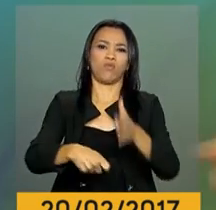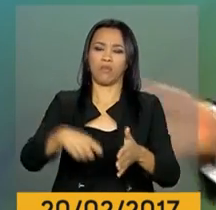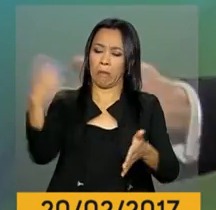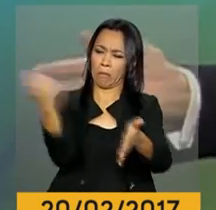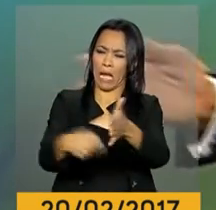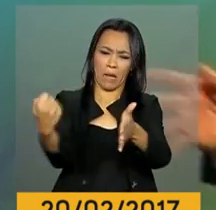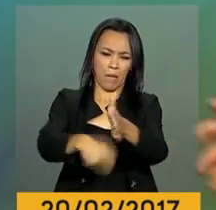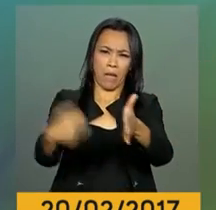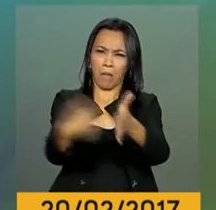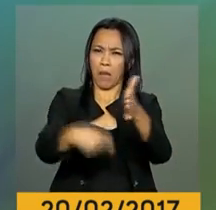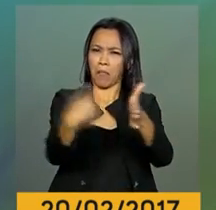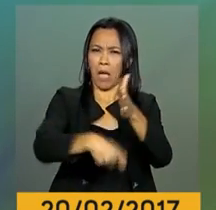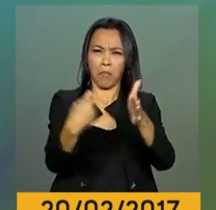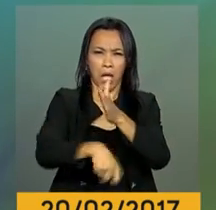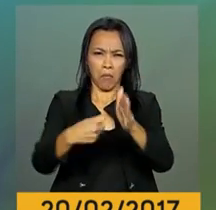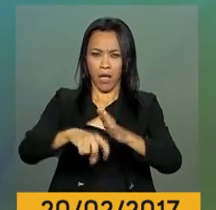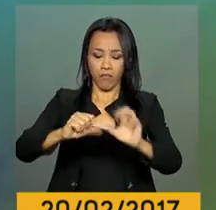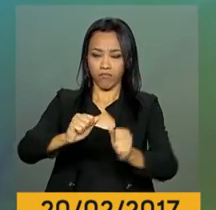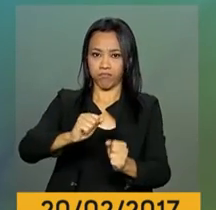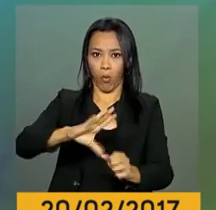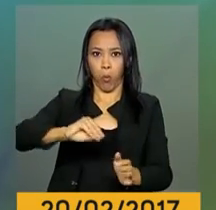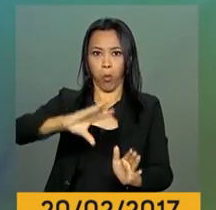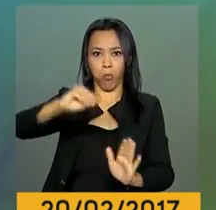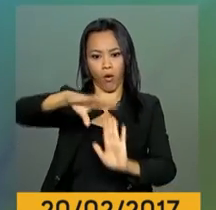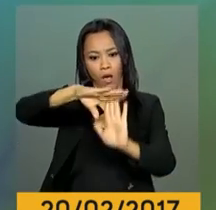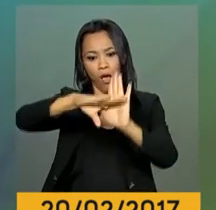está acontecendo em matéria tributária no país.